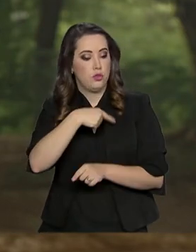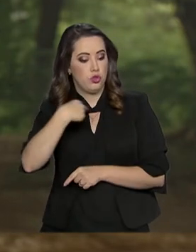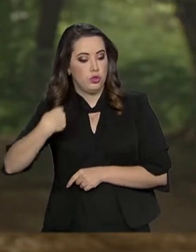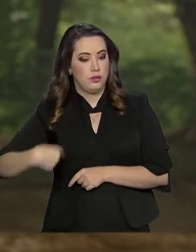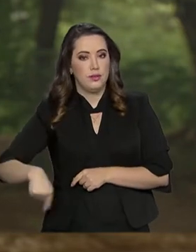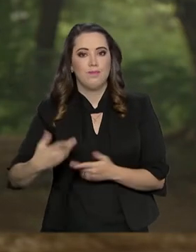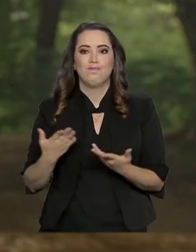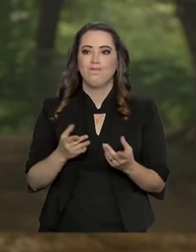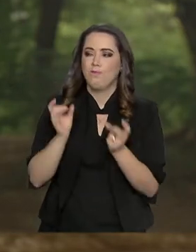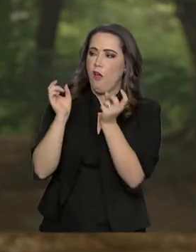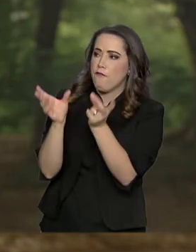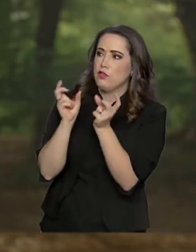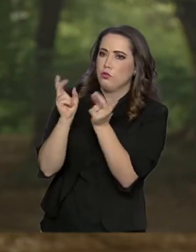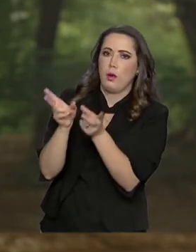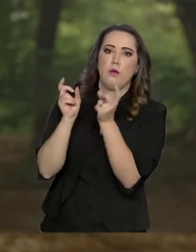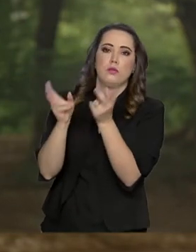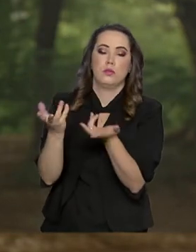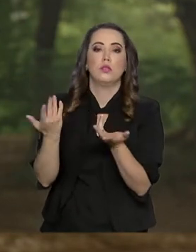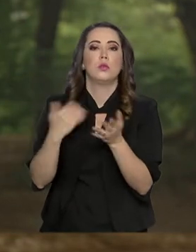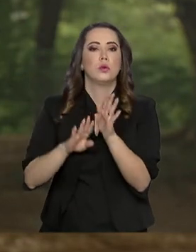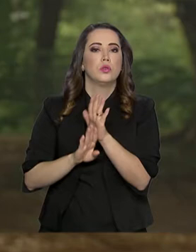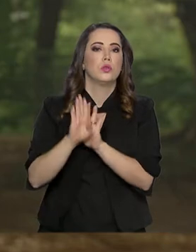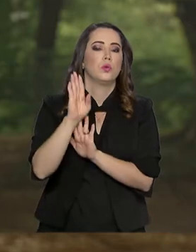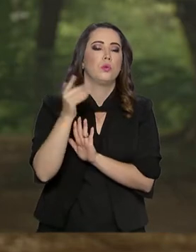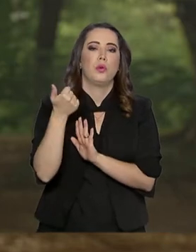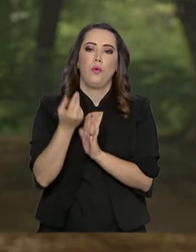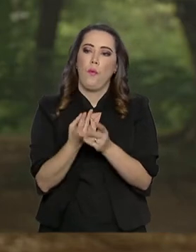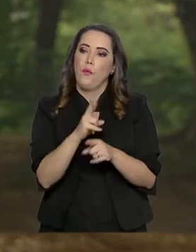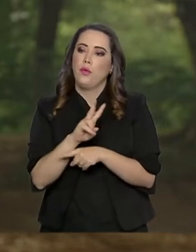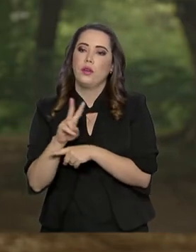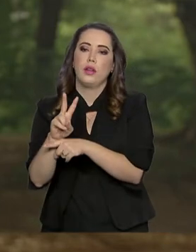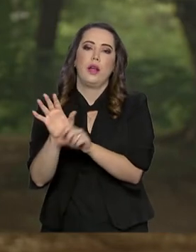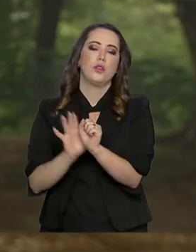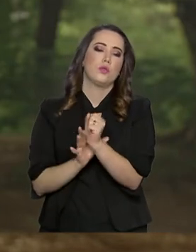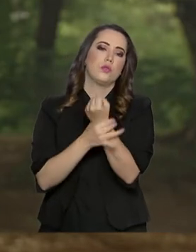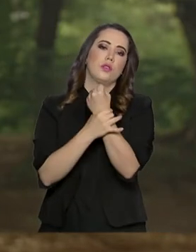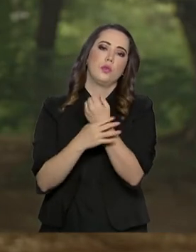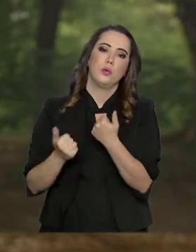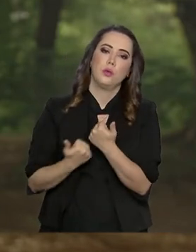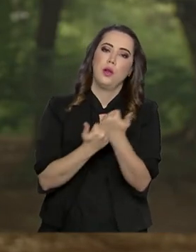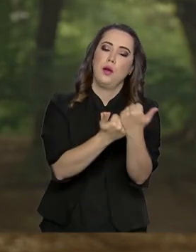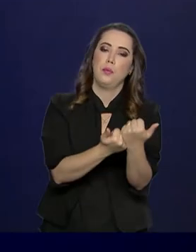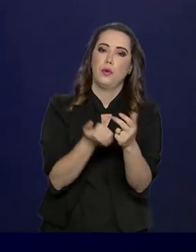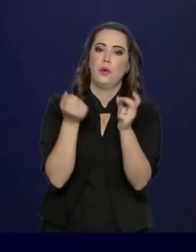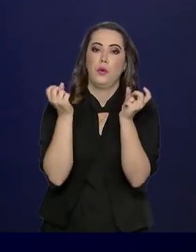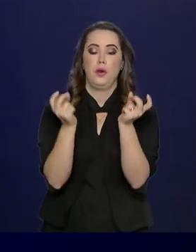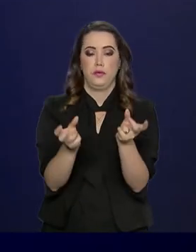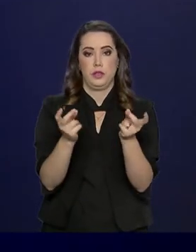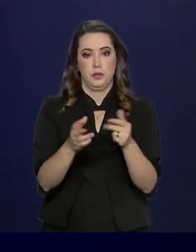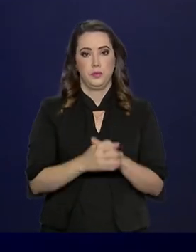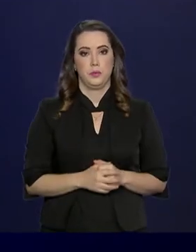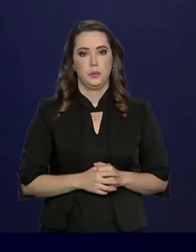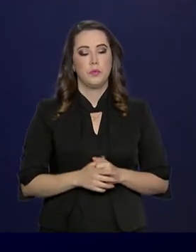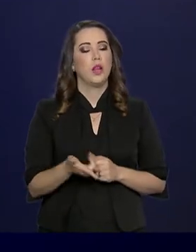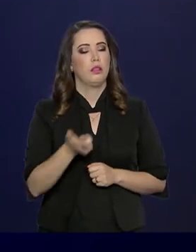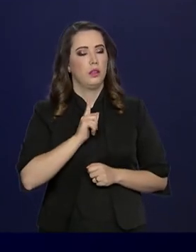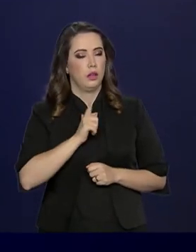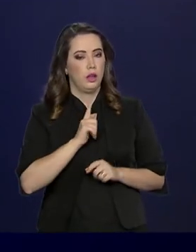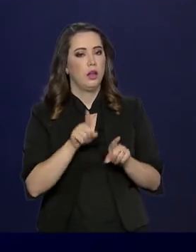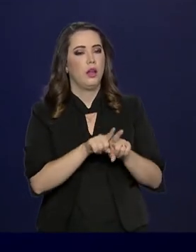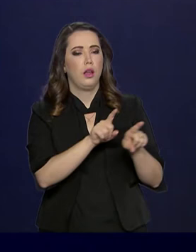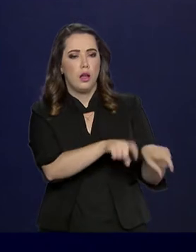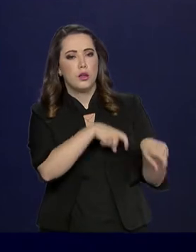garantiu ao produtor brasileiro valores maiores de crédito, seguro e apoio à comercialização. Nós temos aí uma